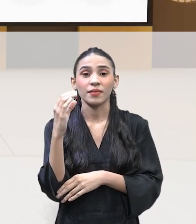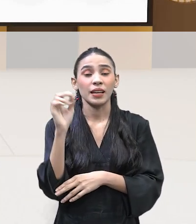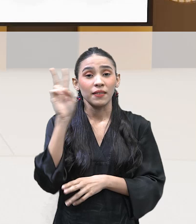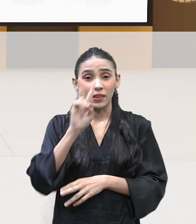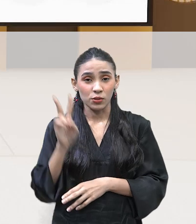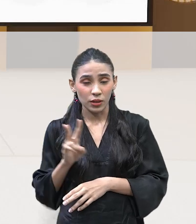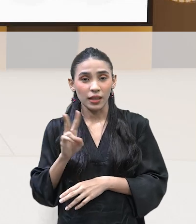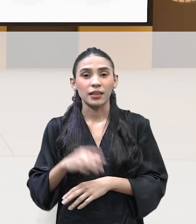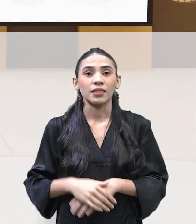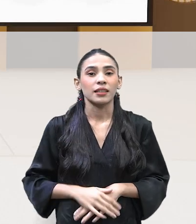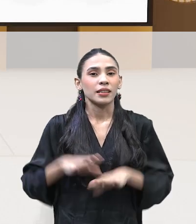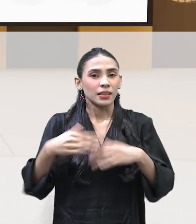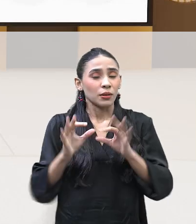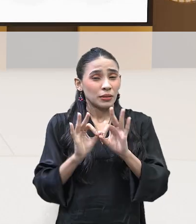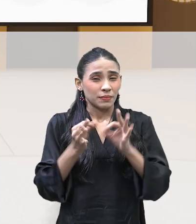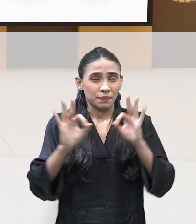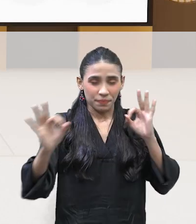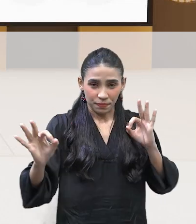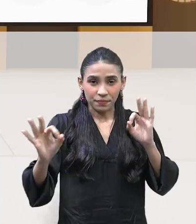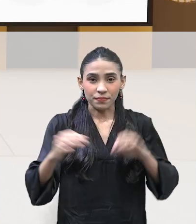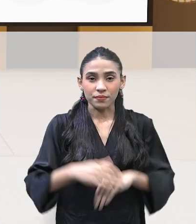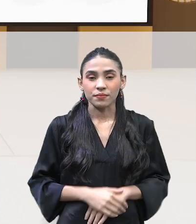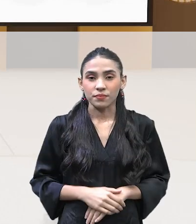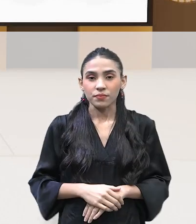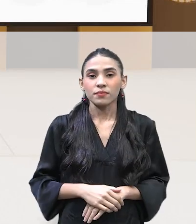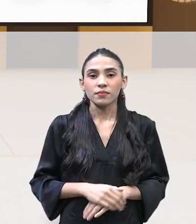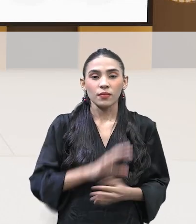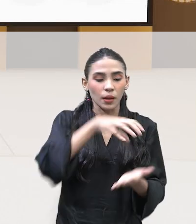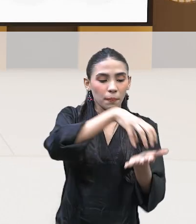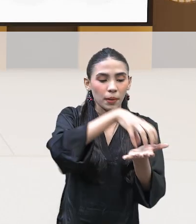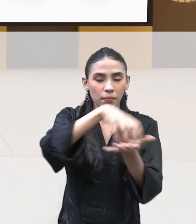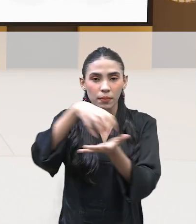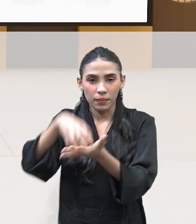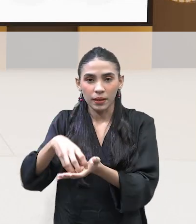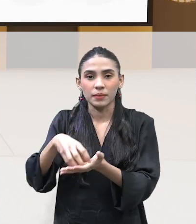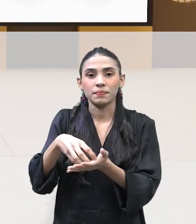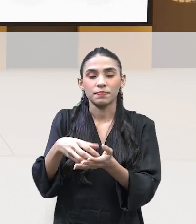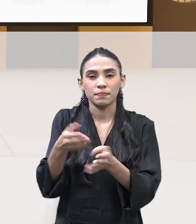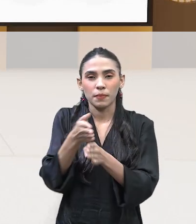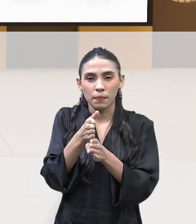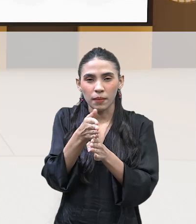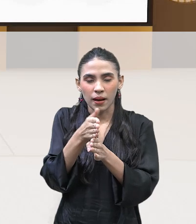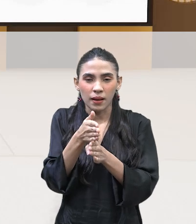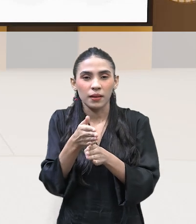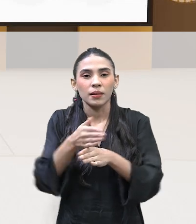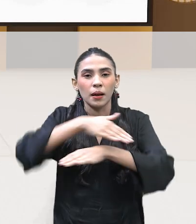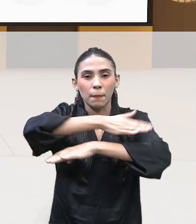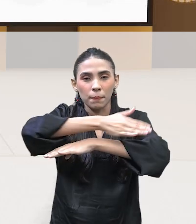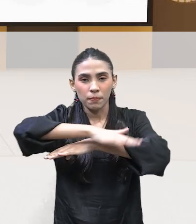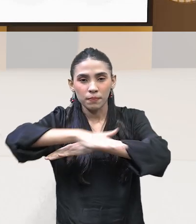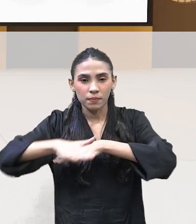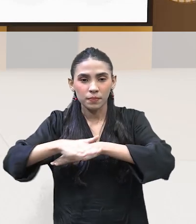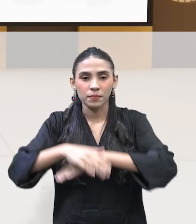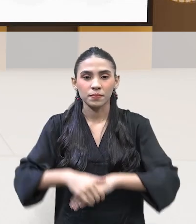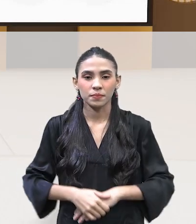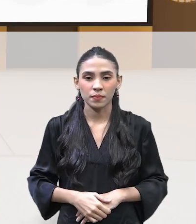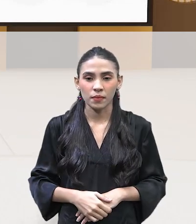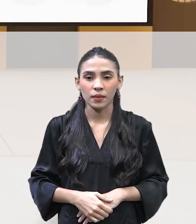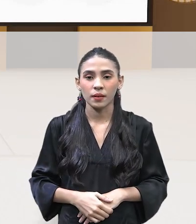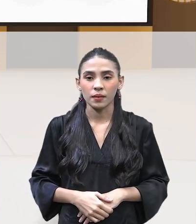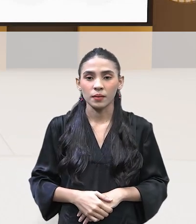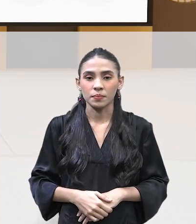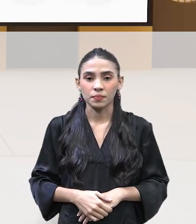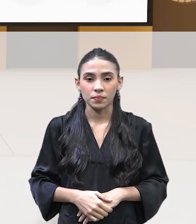né, é distante, certo? Em aldeias localizadas às margens do nosso rio Sana, se eu não me engano, e